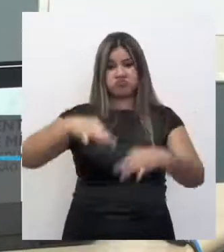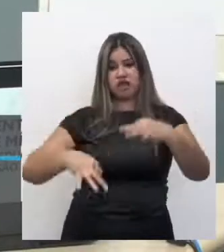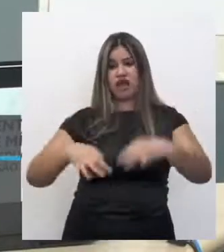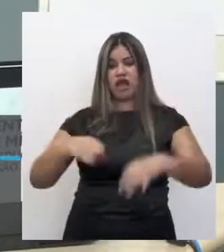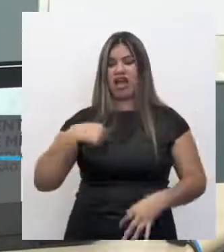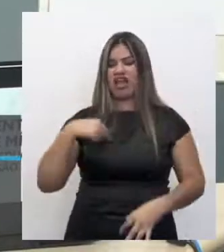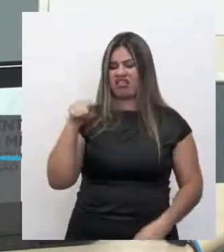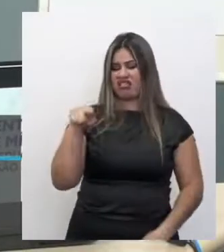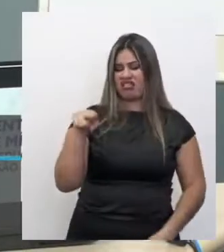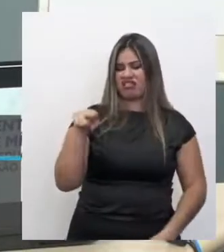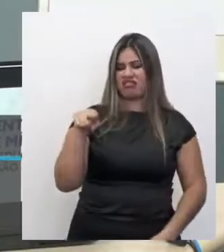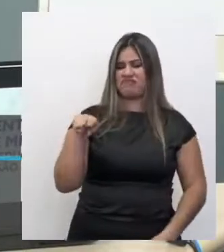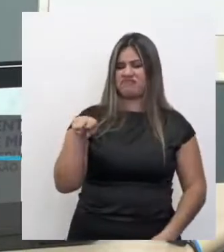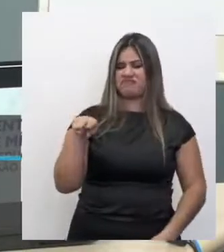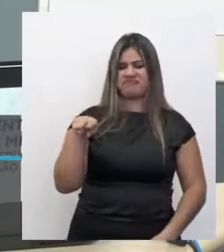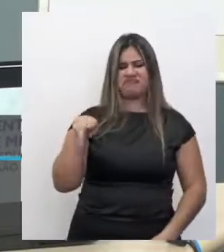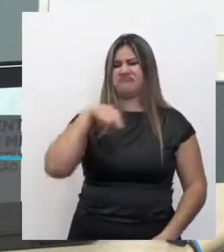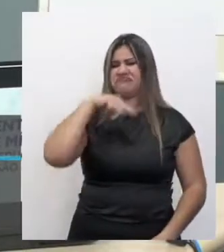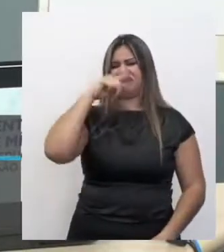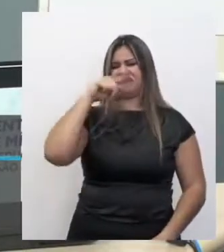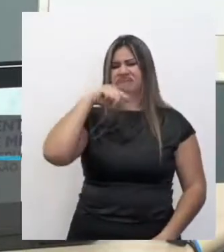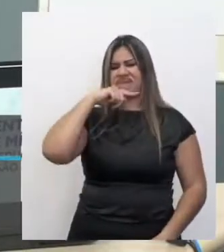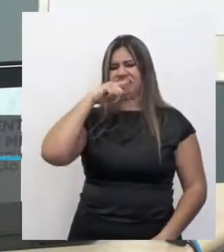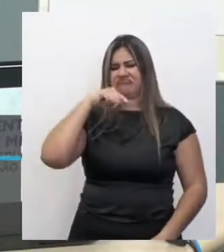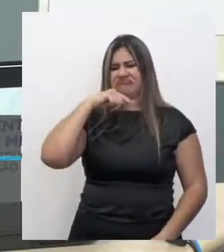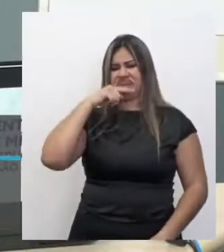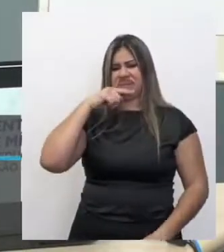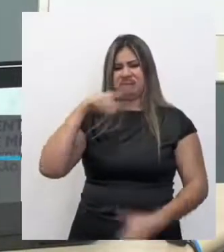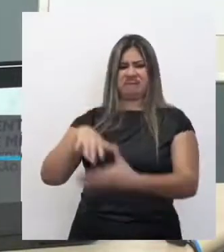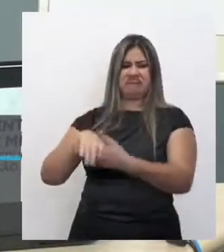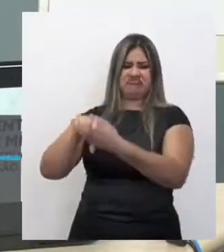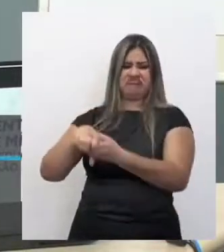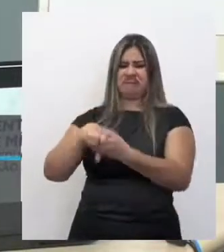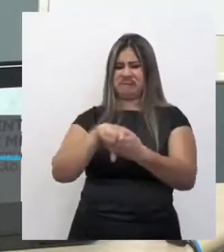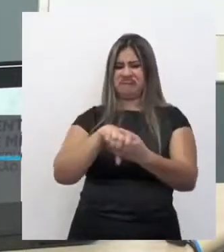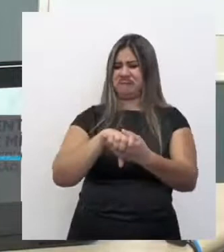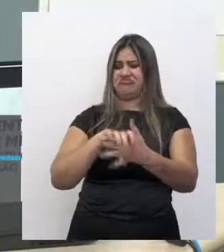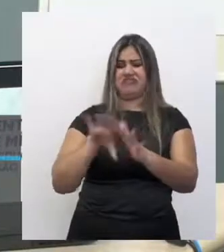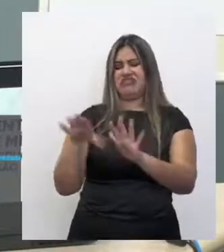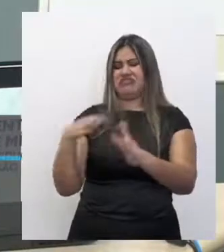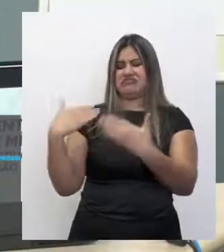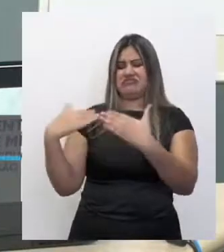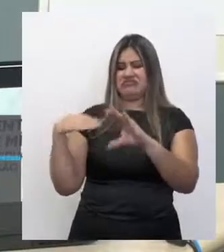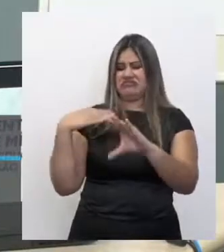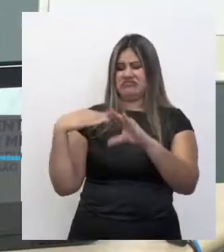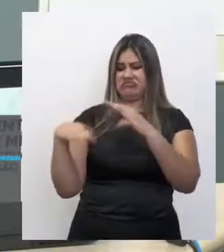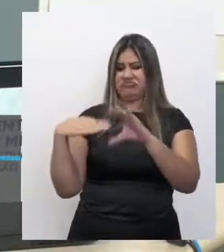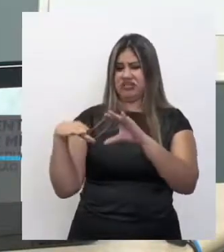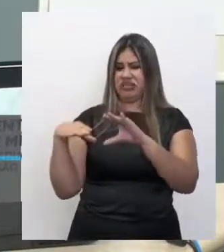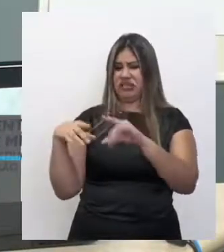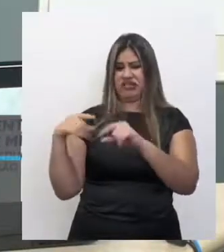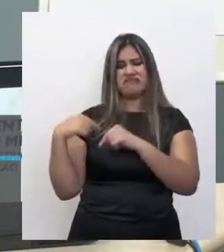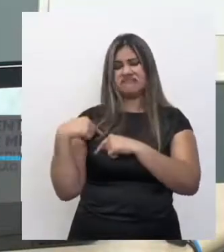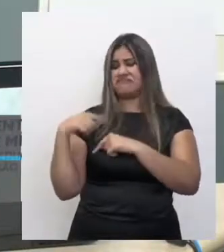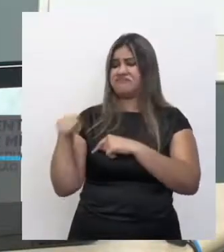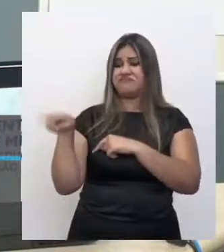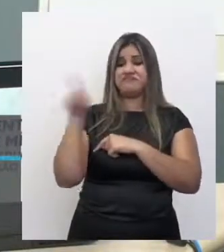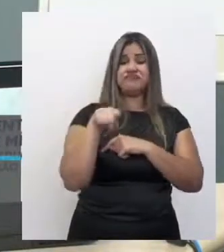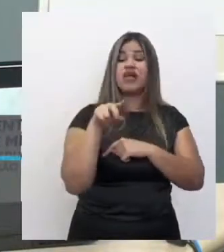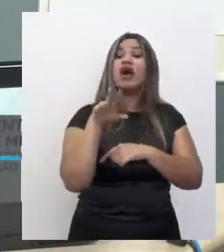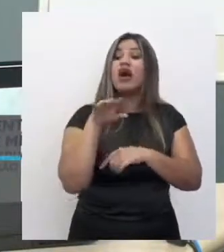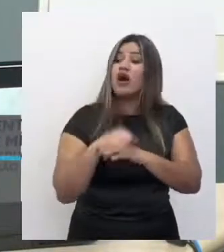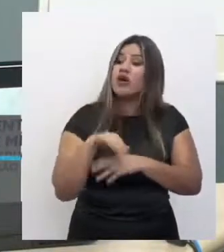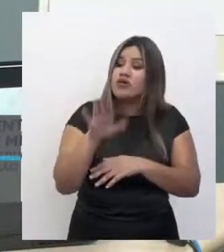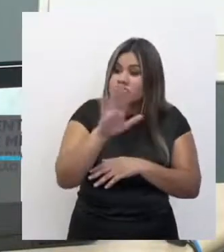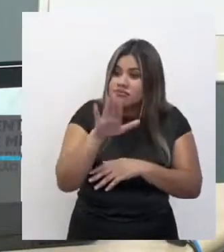essa pessoa não é capaz nem de me cumprimentar, nem de falar comigo, nem de se comunicar, então eu me dirijo à pessoa que está com ela. Aí você